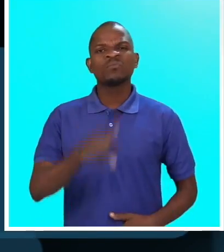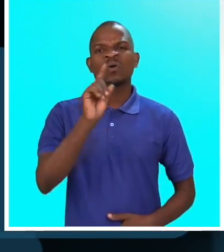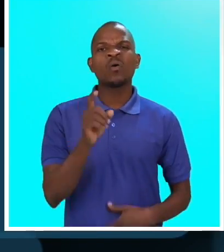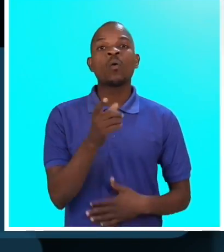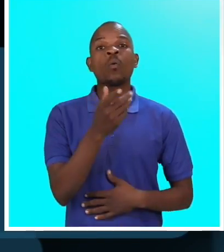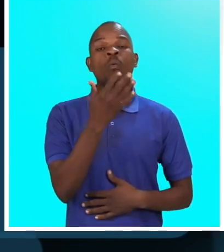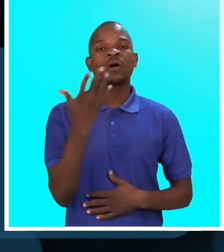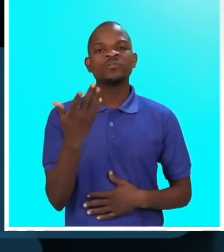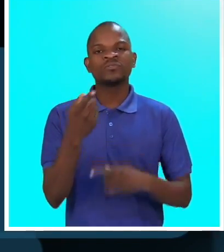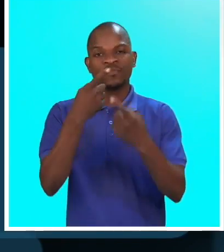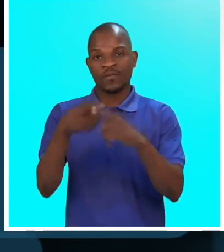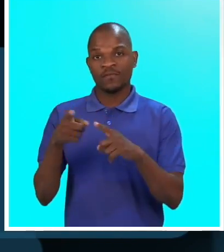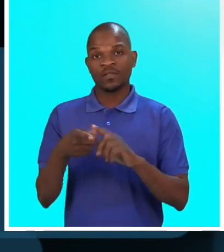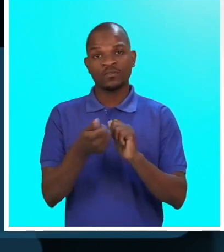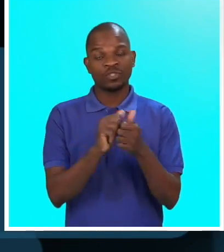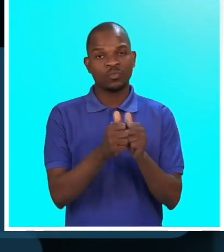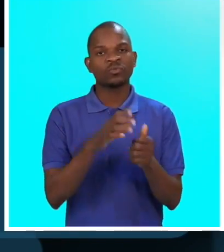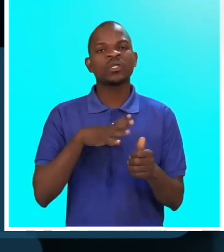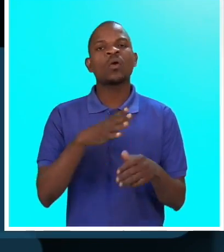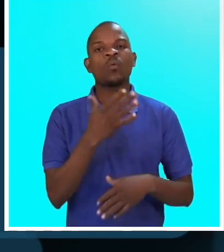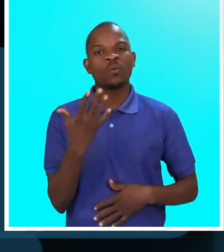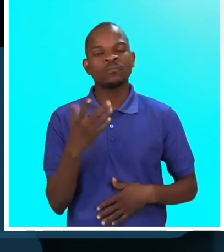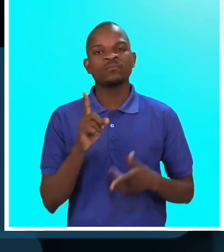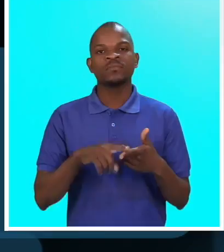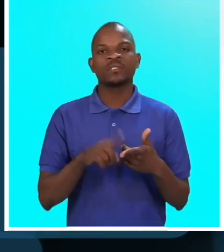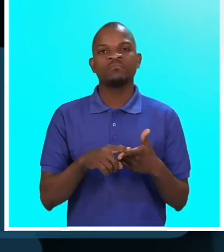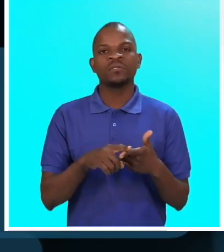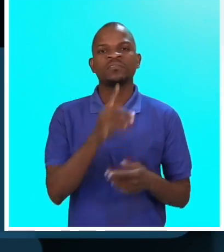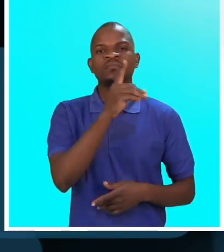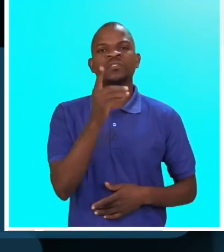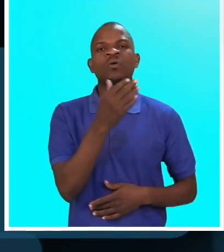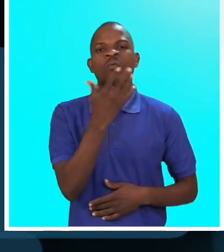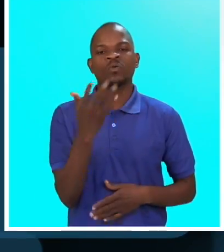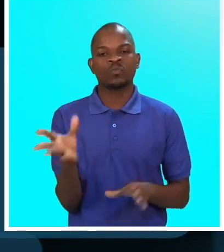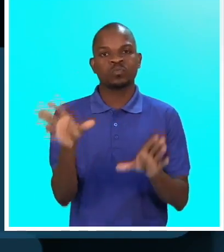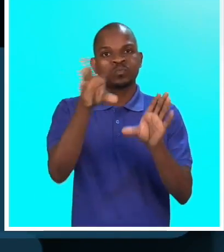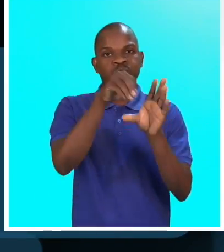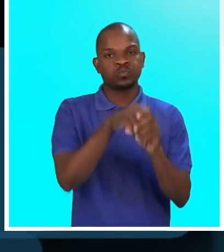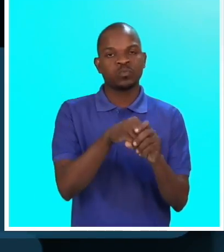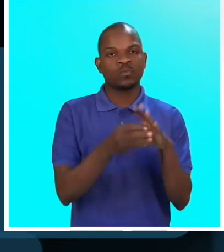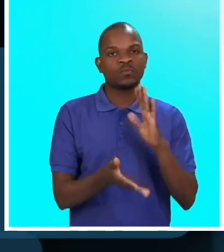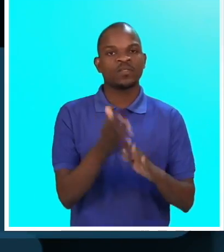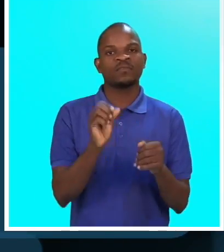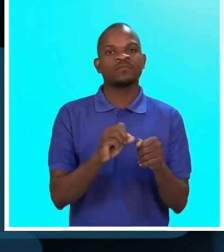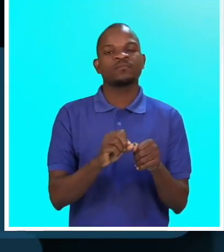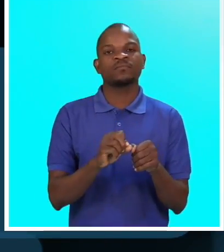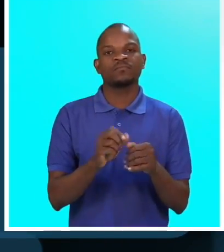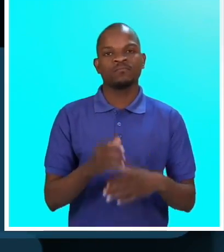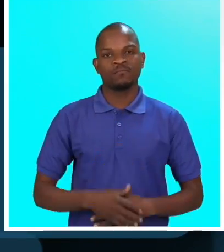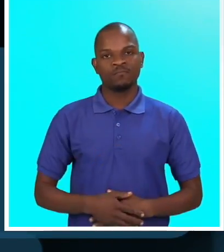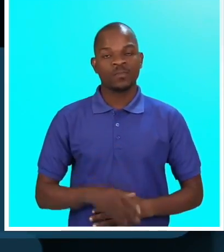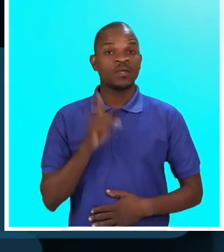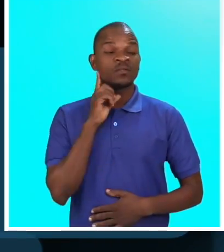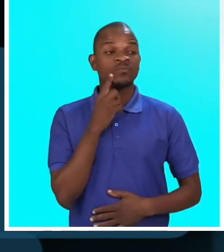Quantas modalidades e que tipo de deficiência a nível da cidade de Maputo tem a